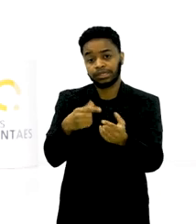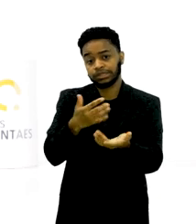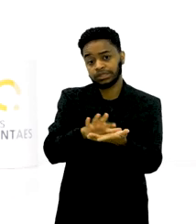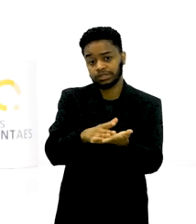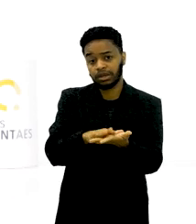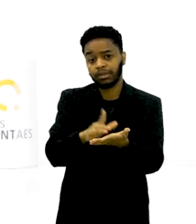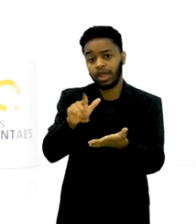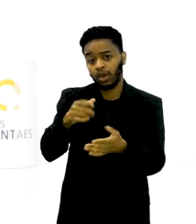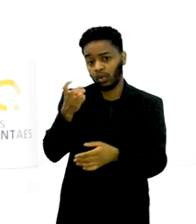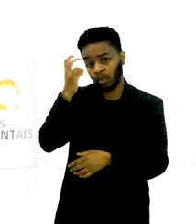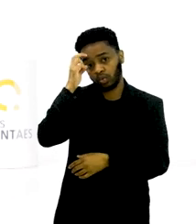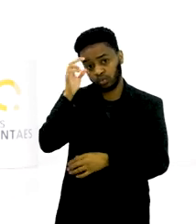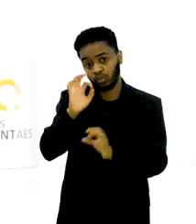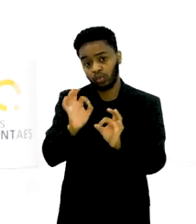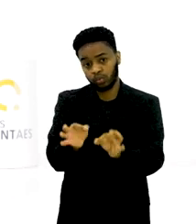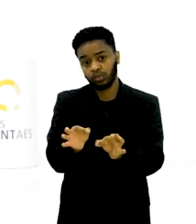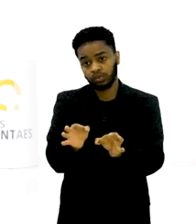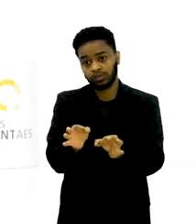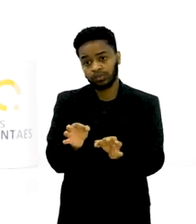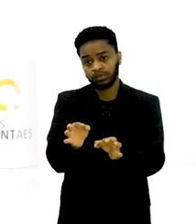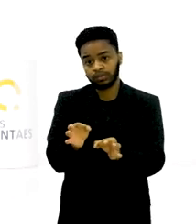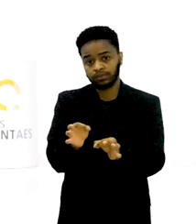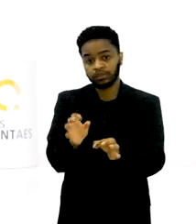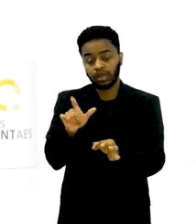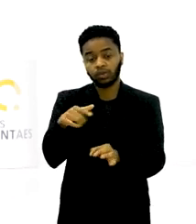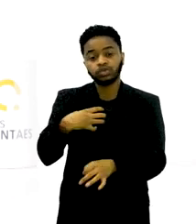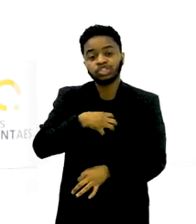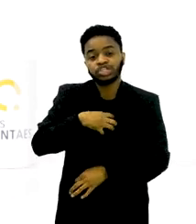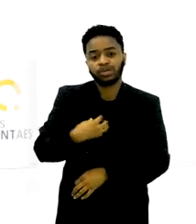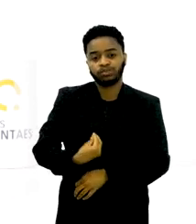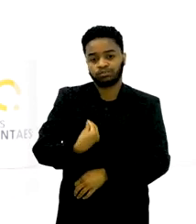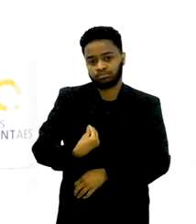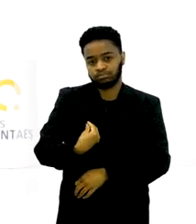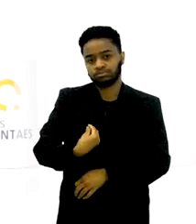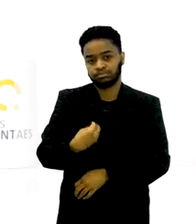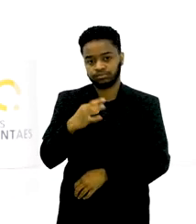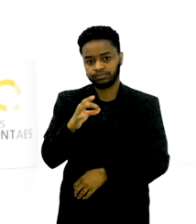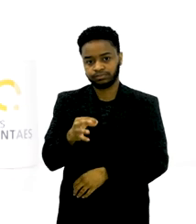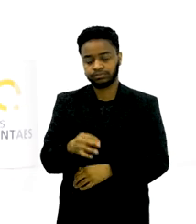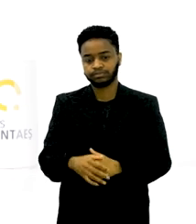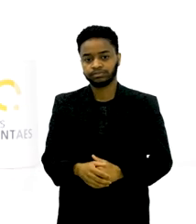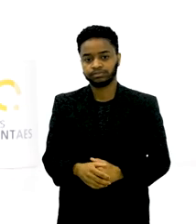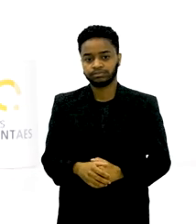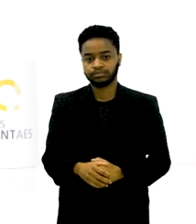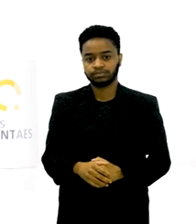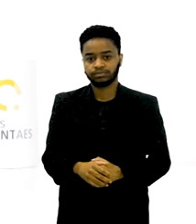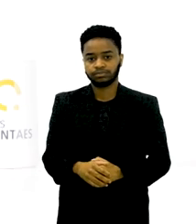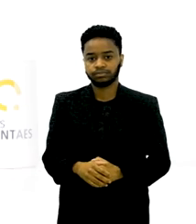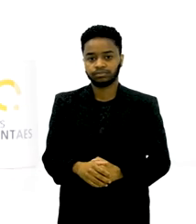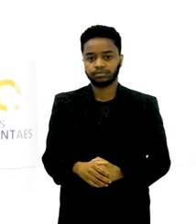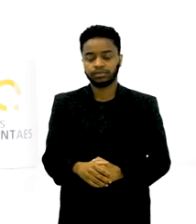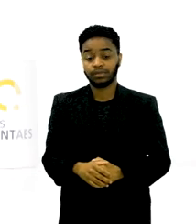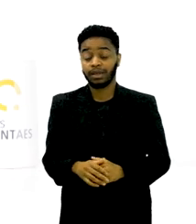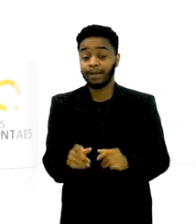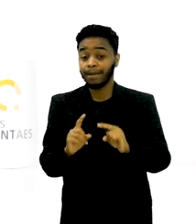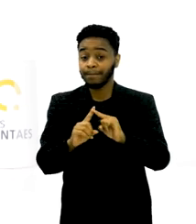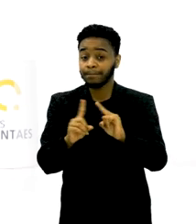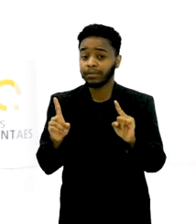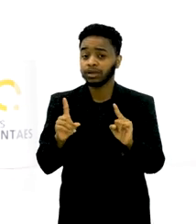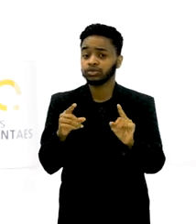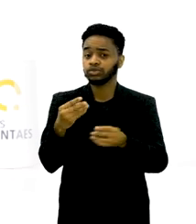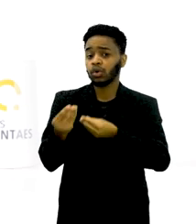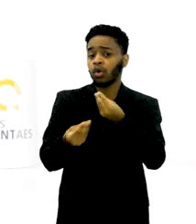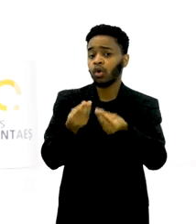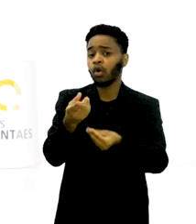isso samba é uma cultura uma Como diz um monarca modo de viver mas eh eh